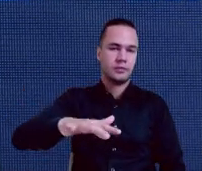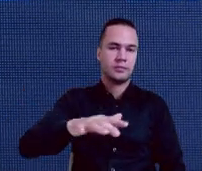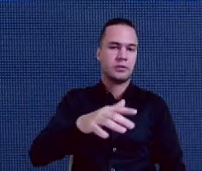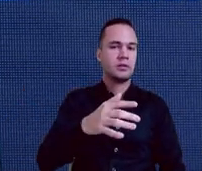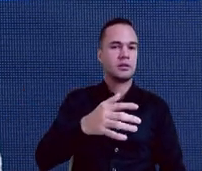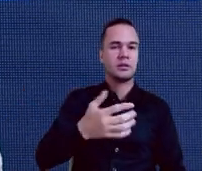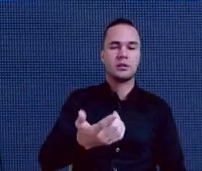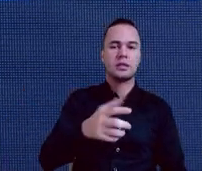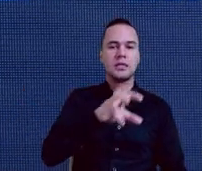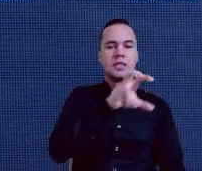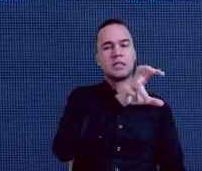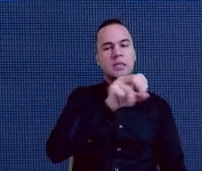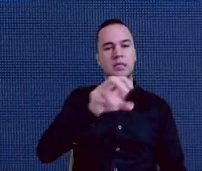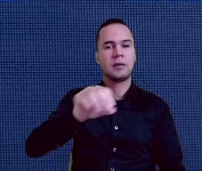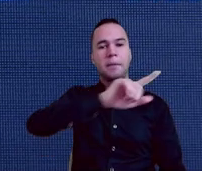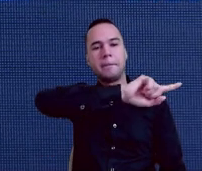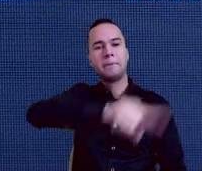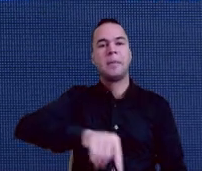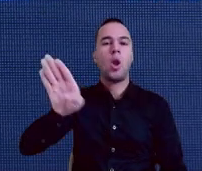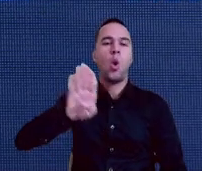pessoas e